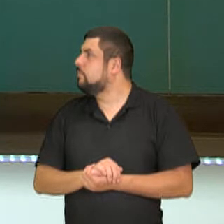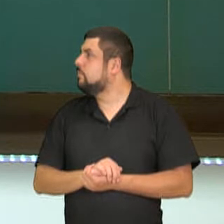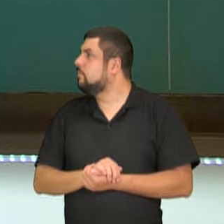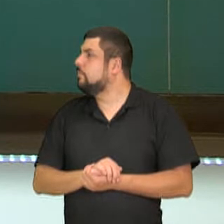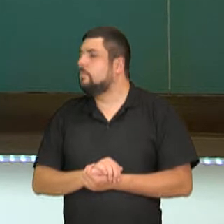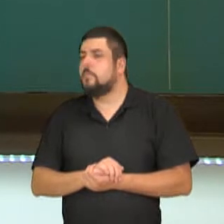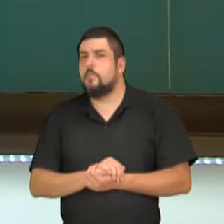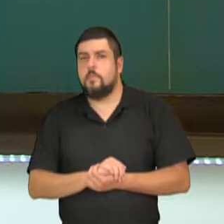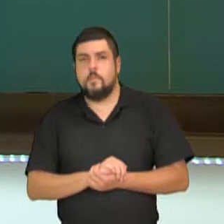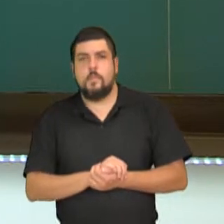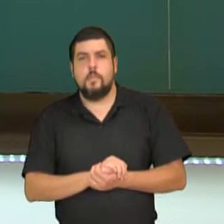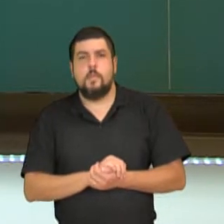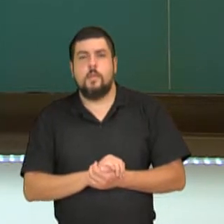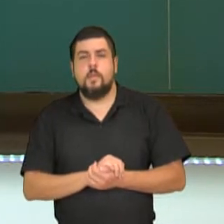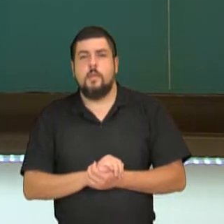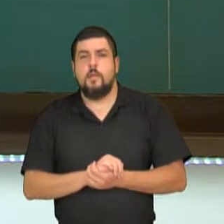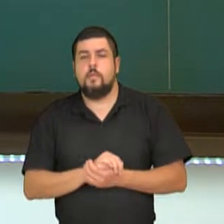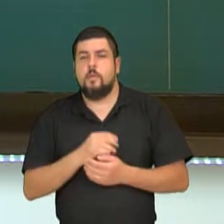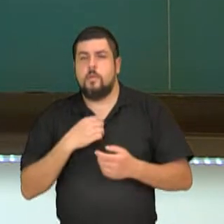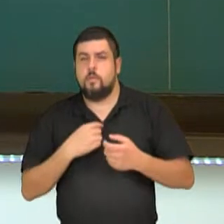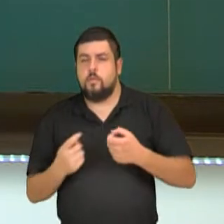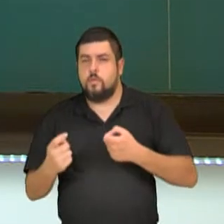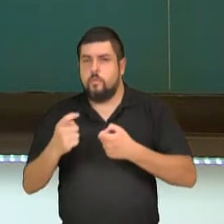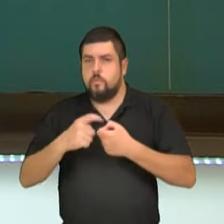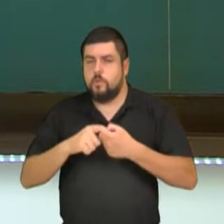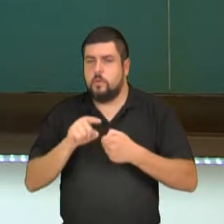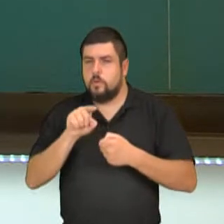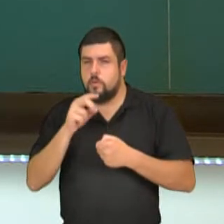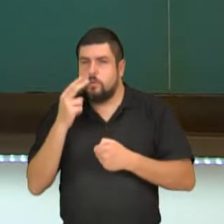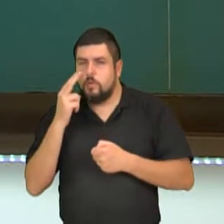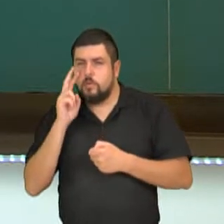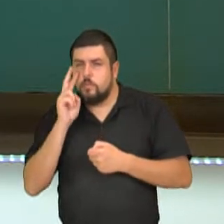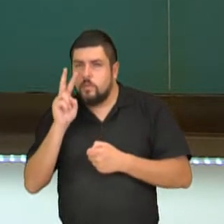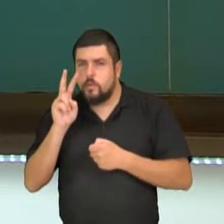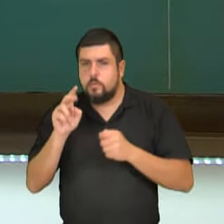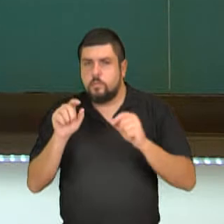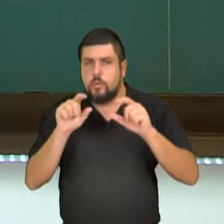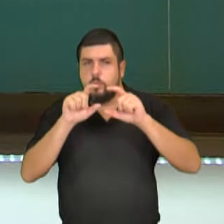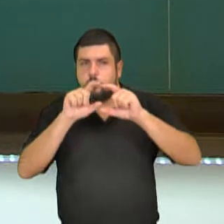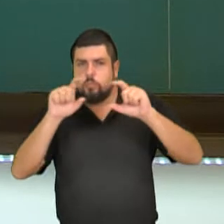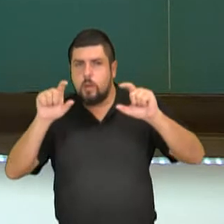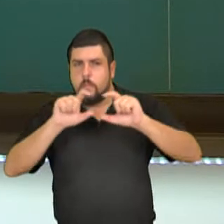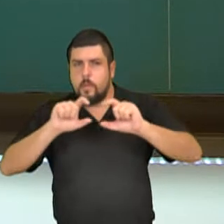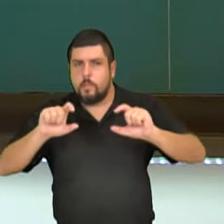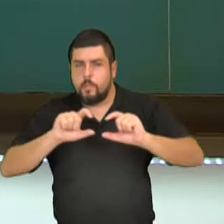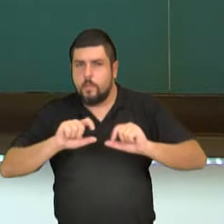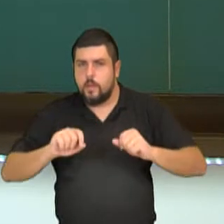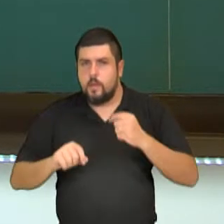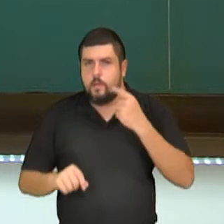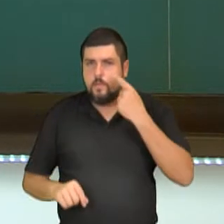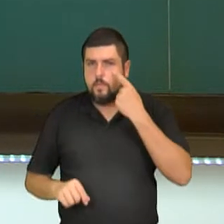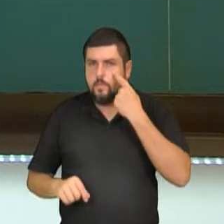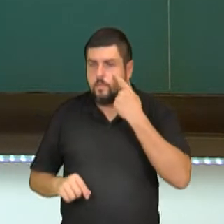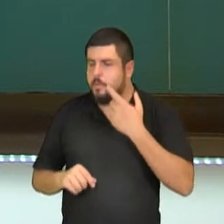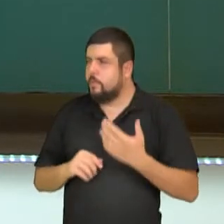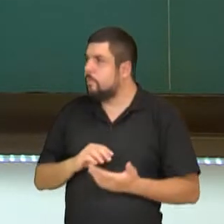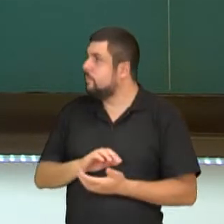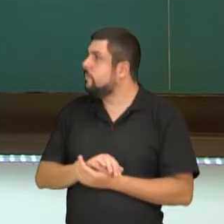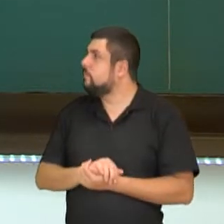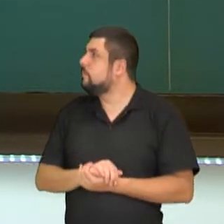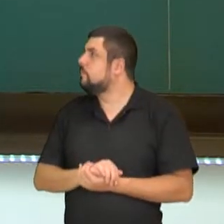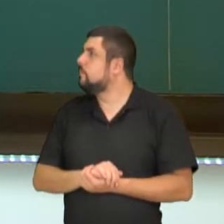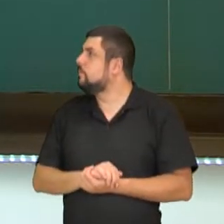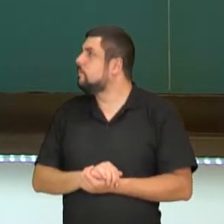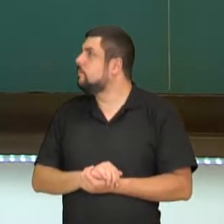tá? Eu vou voltar um pouquinho aqui para você olhar mais uma vez, ó. Este, estos, esta e